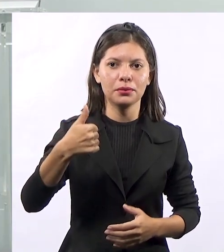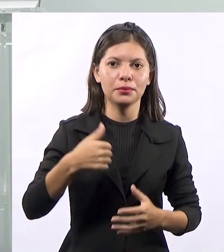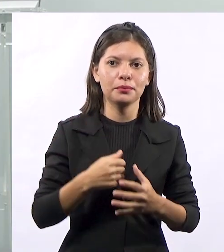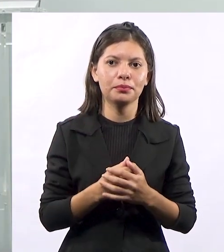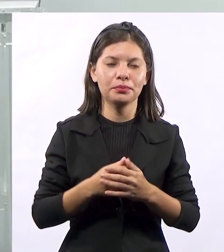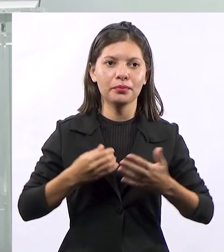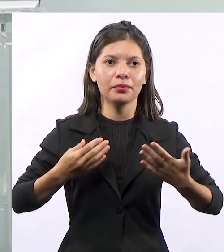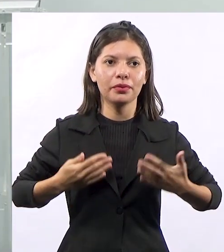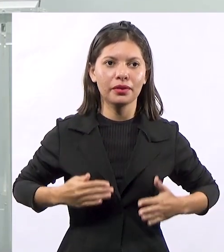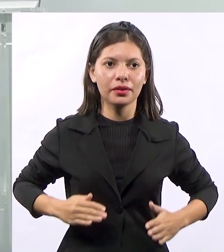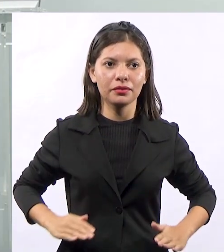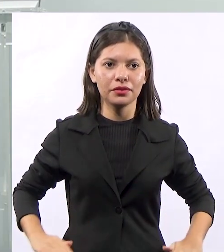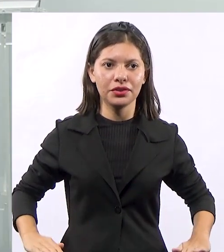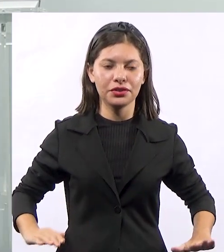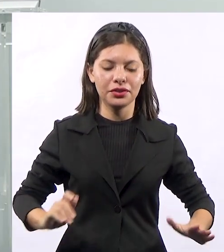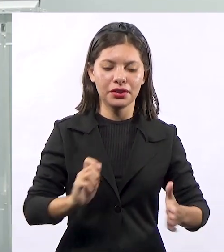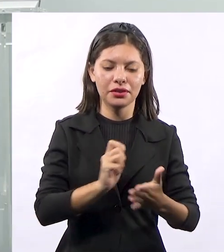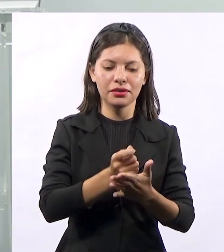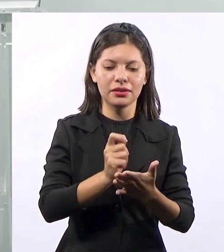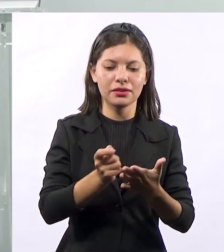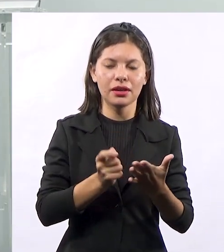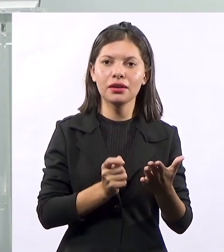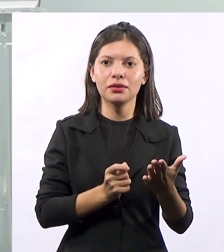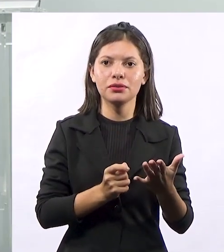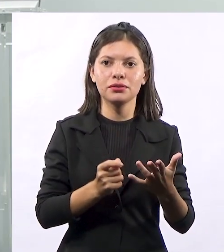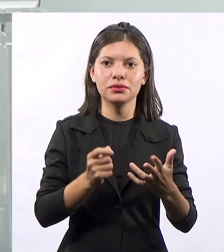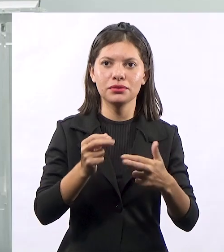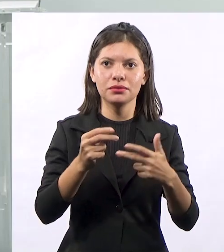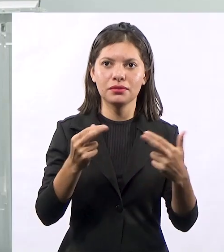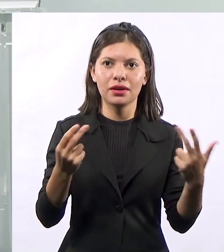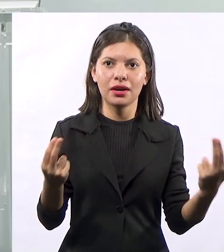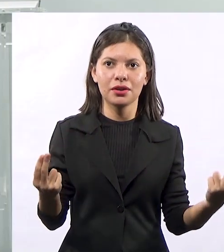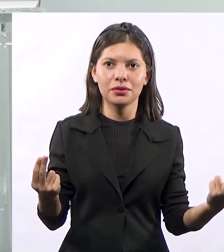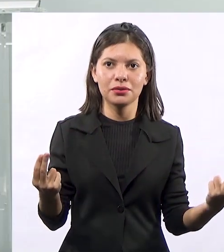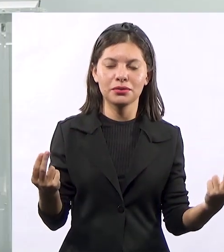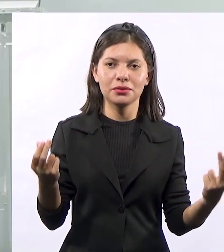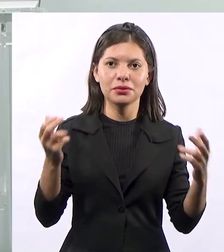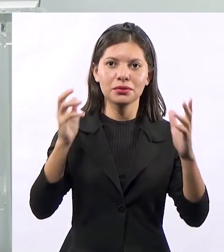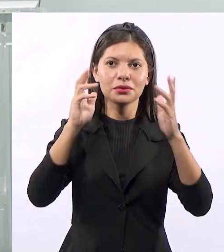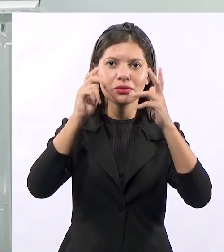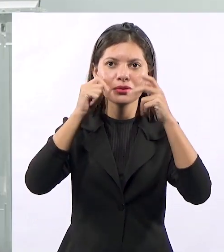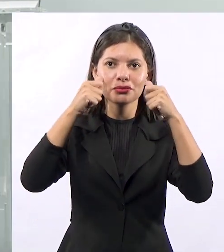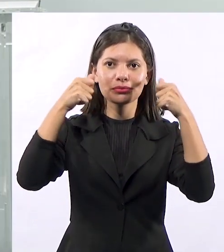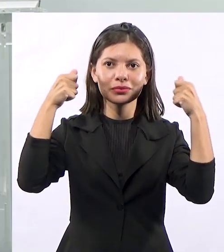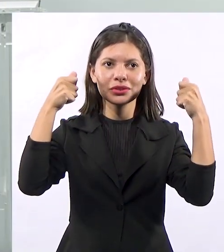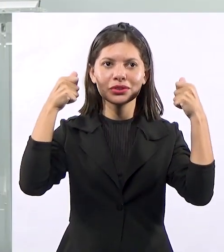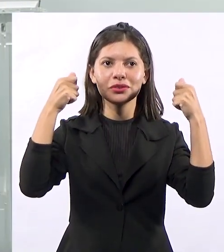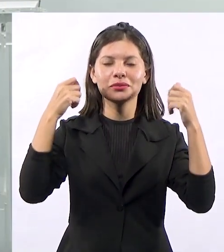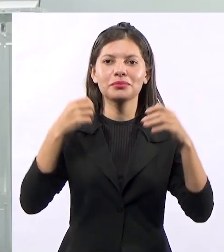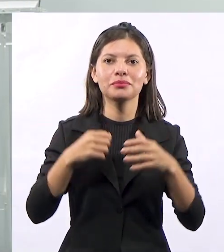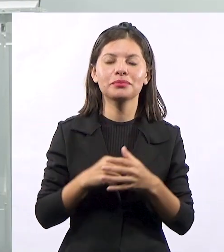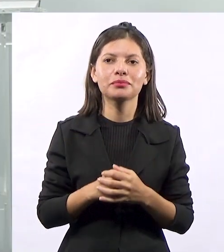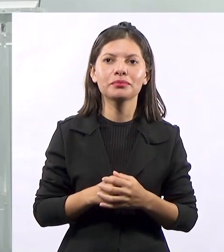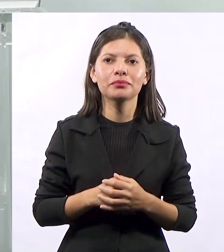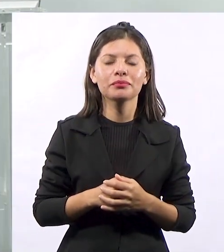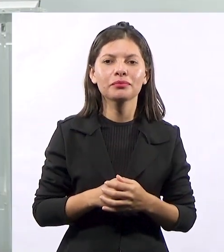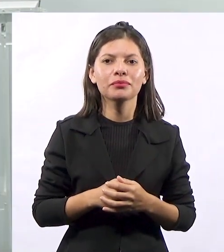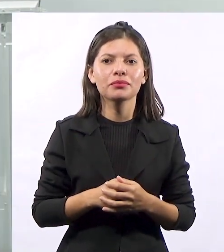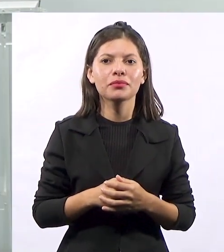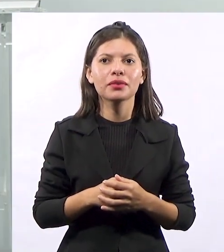mas com imagens pretas de gatinho, que fofinho.